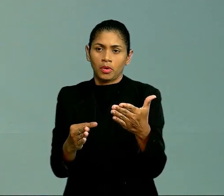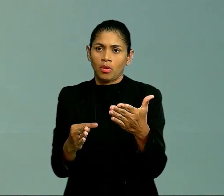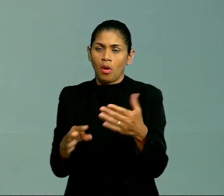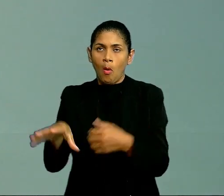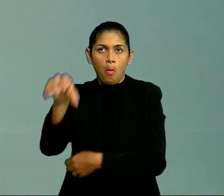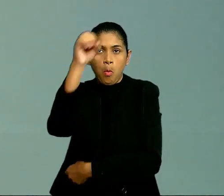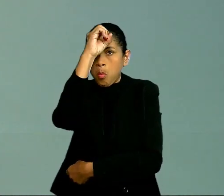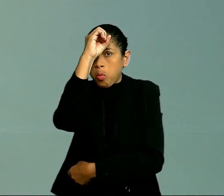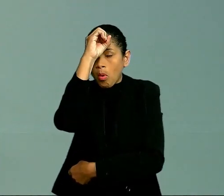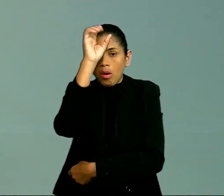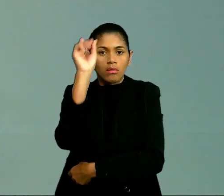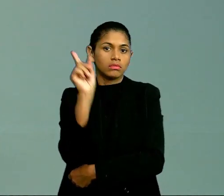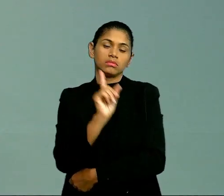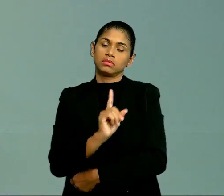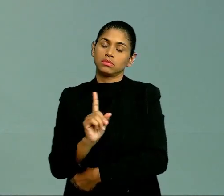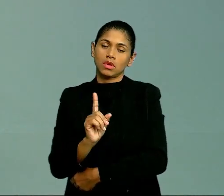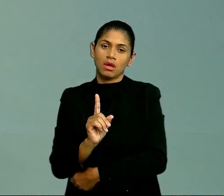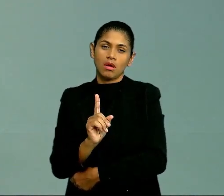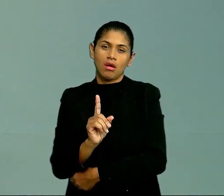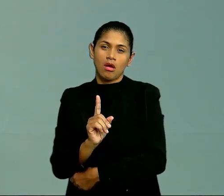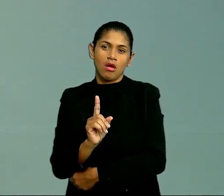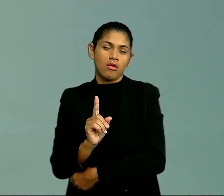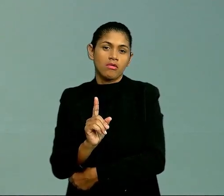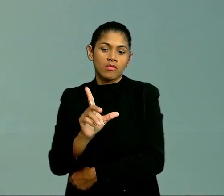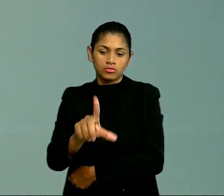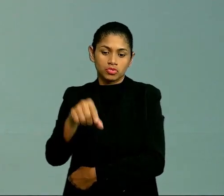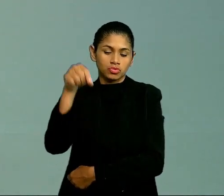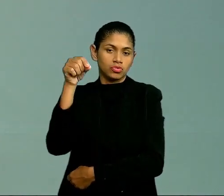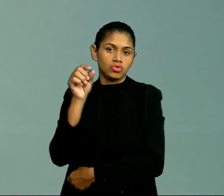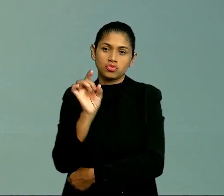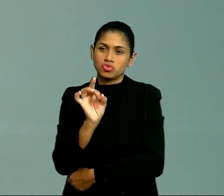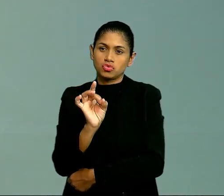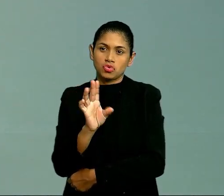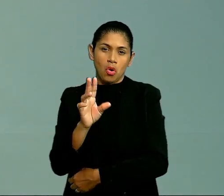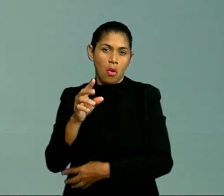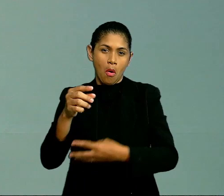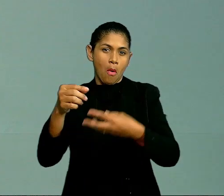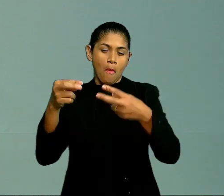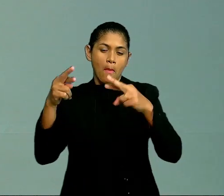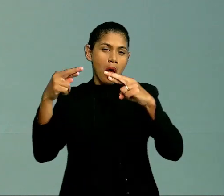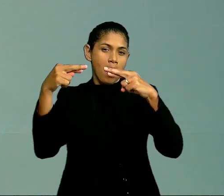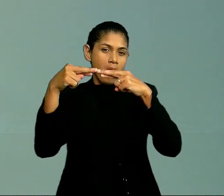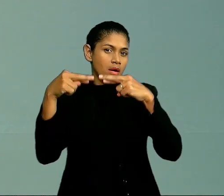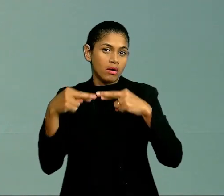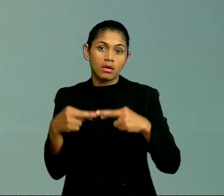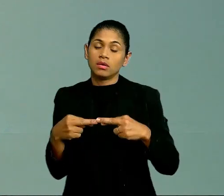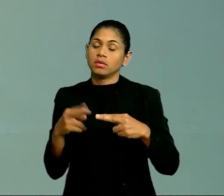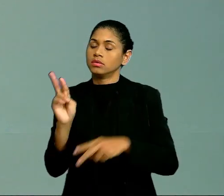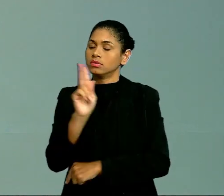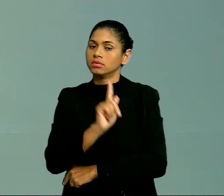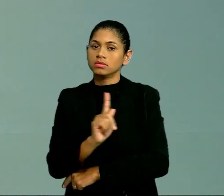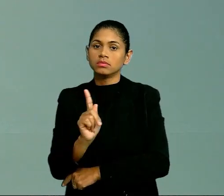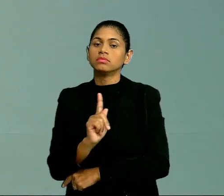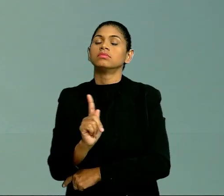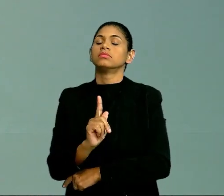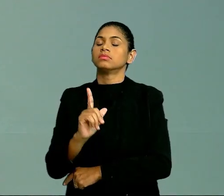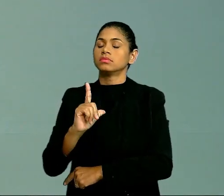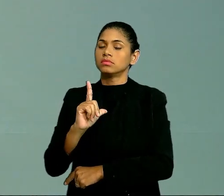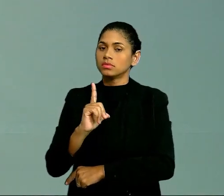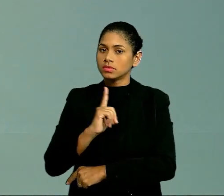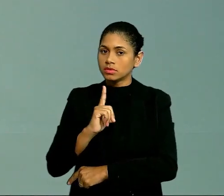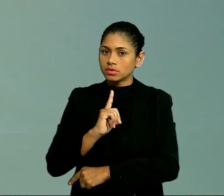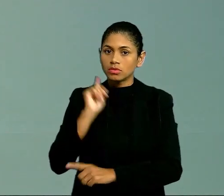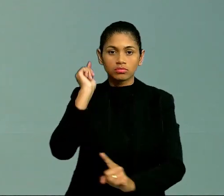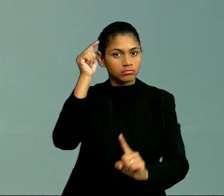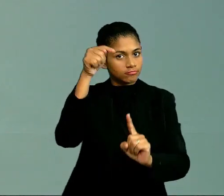que aquele nome foi escolhido só para rimar. A gente tem todo um contexto, todo um objetivo na escolha de todas as